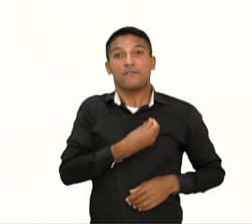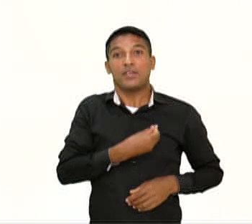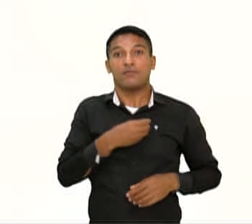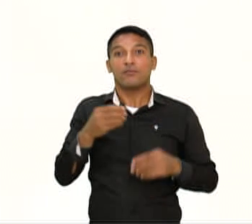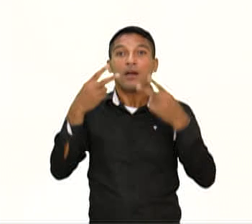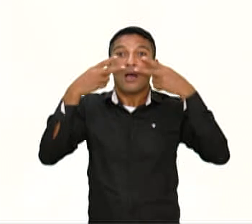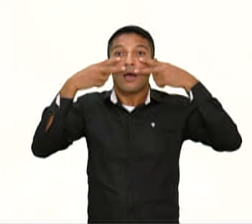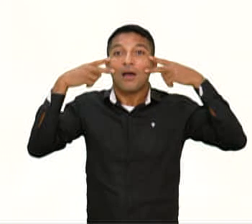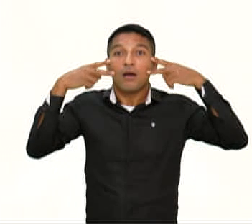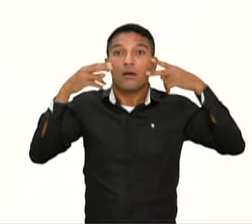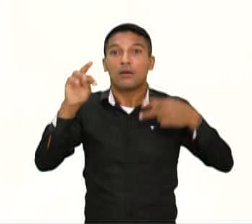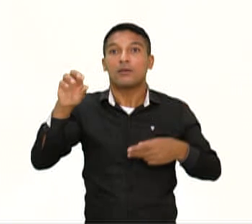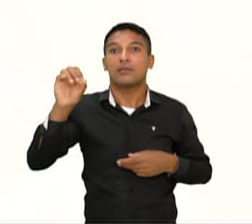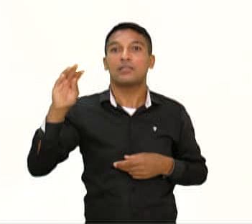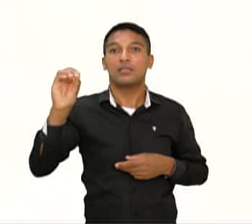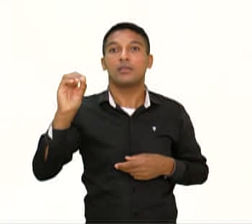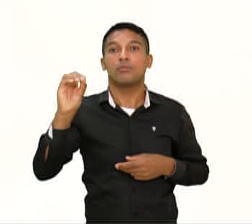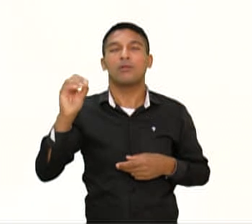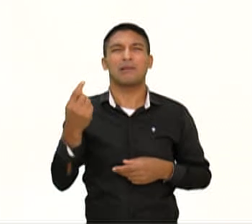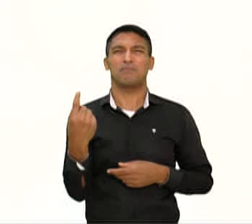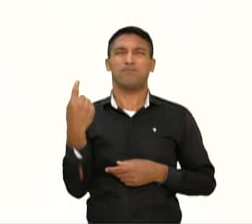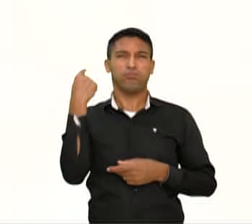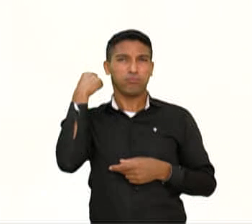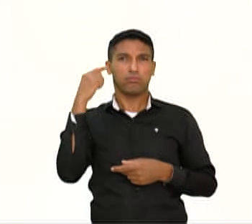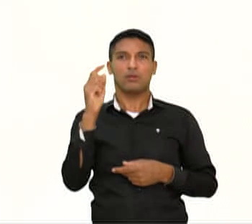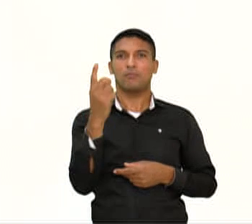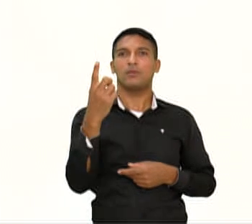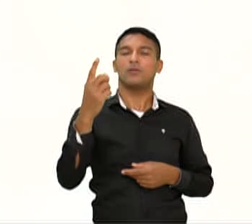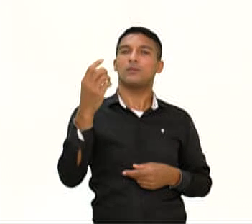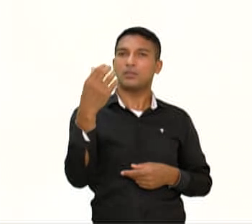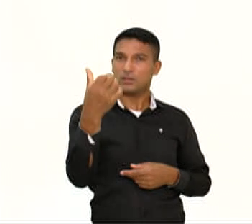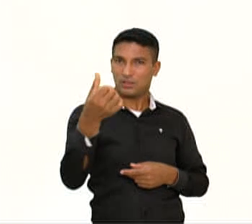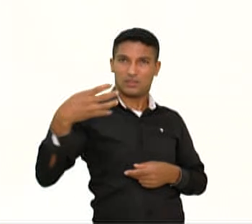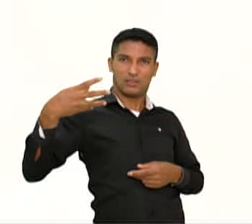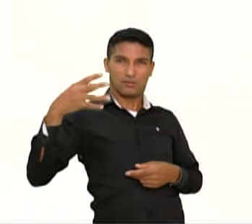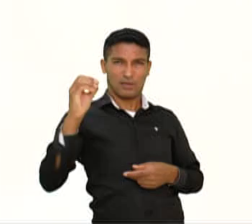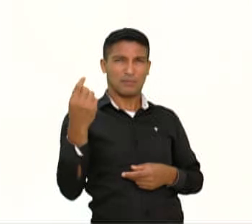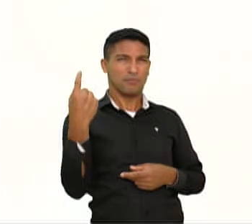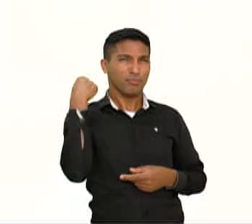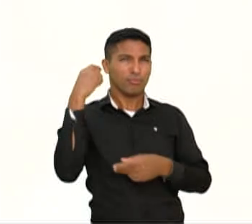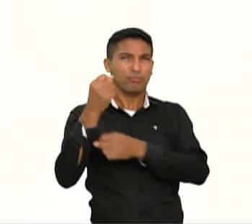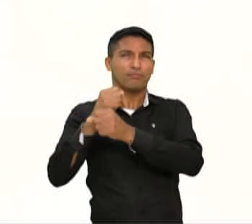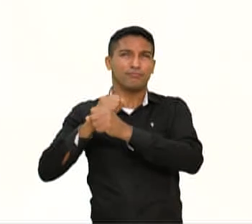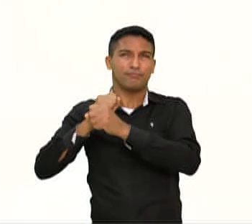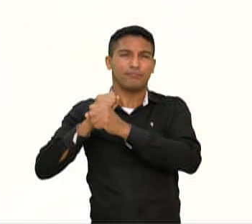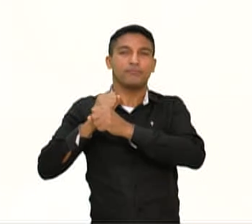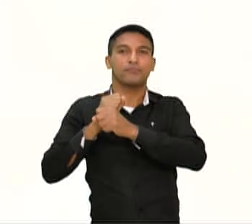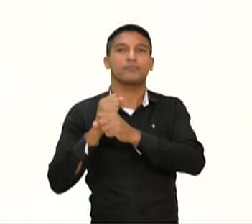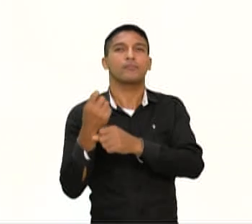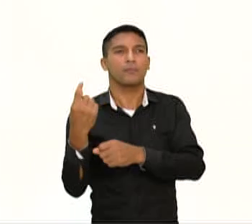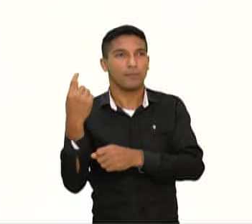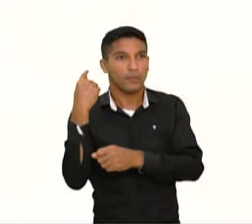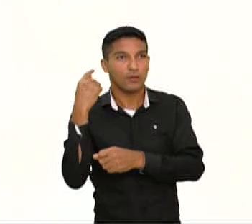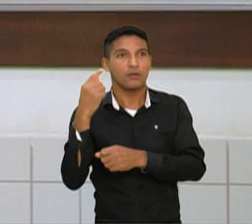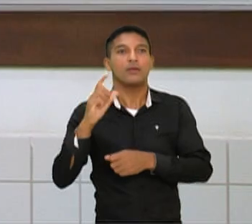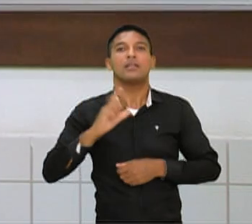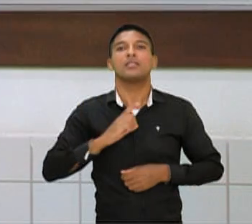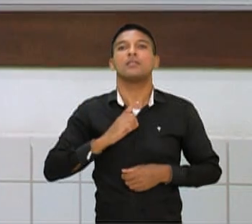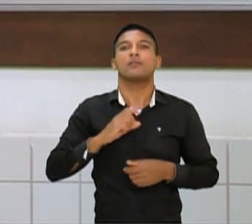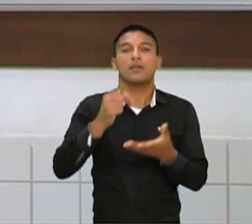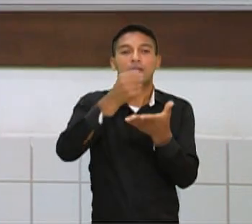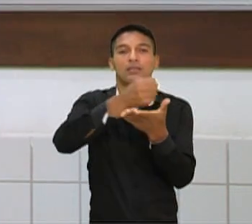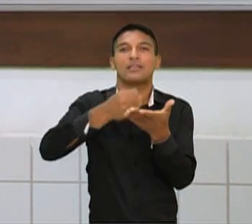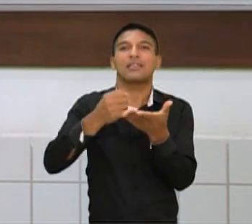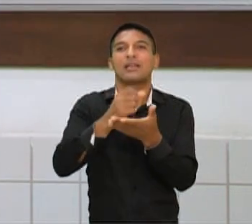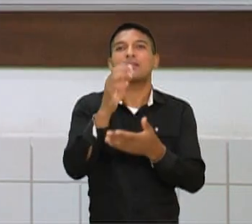tribos. Lembre-se que em 1640, 1601, que é o período destacado no mapa, nós ainda tínhamos o Tratado de